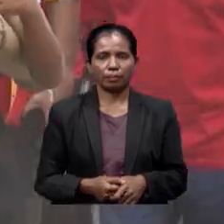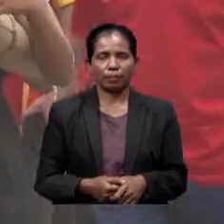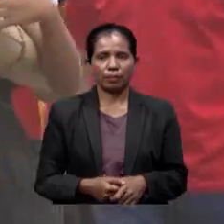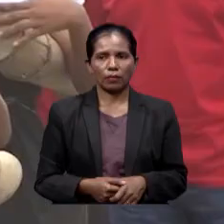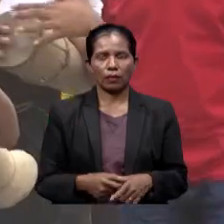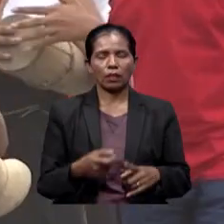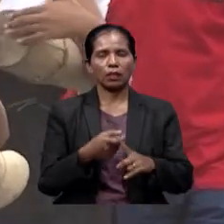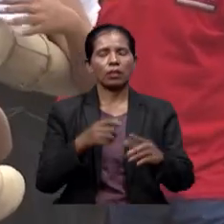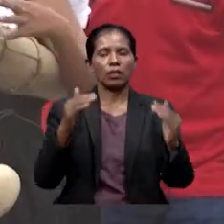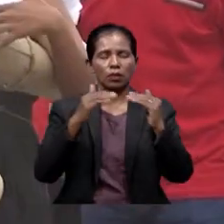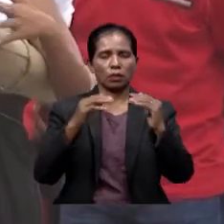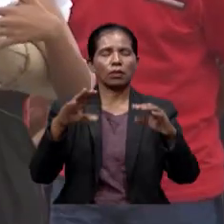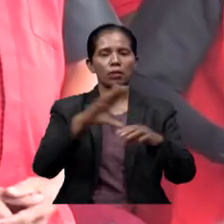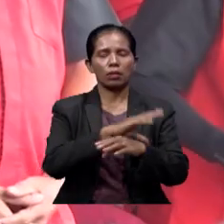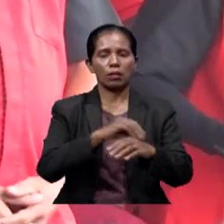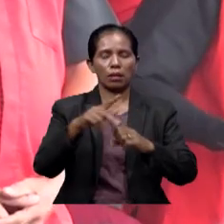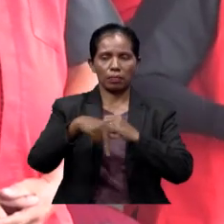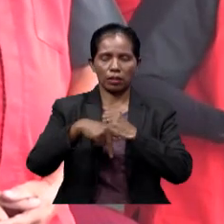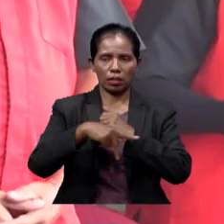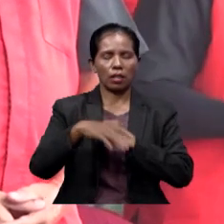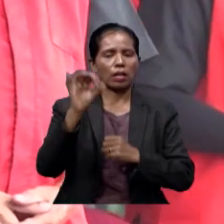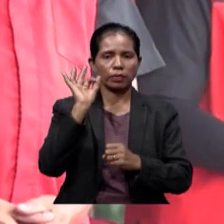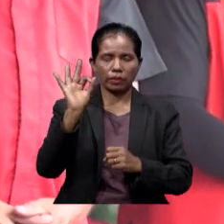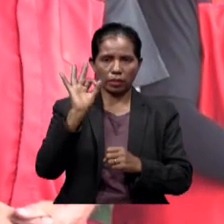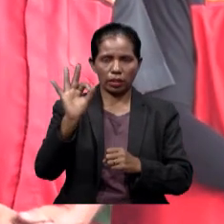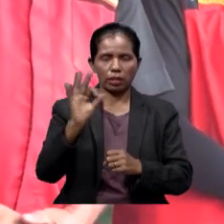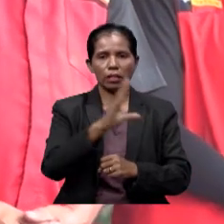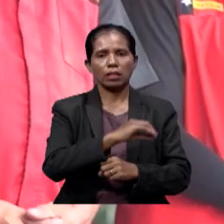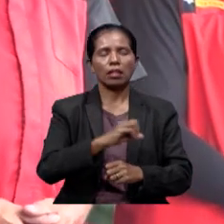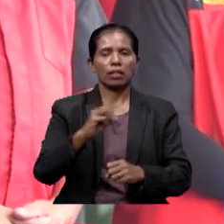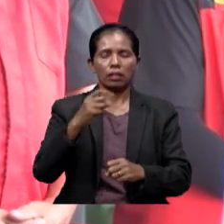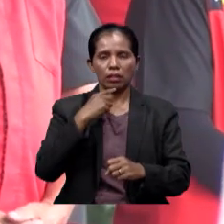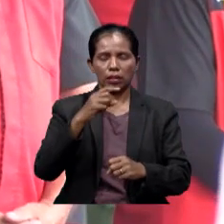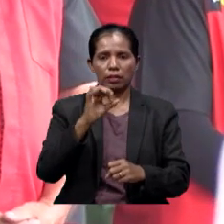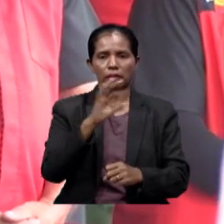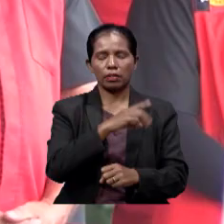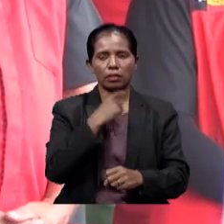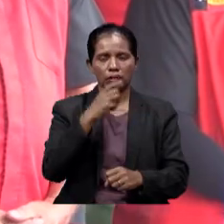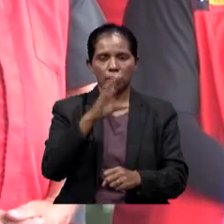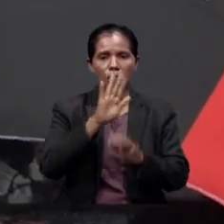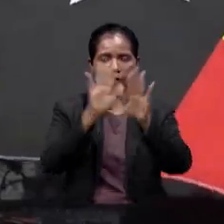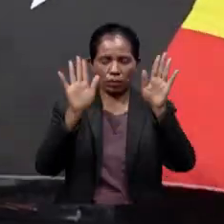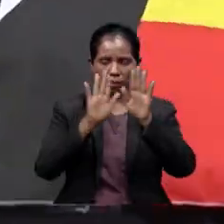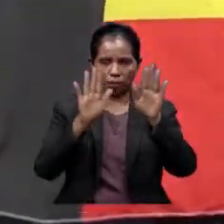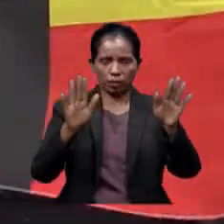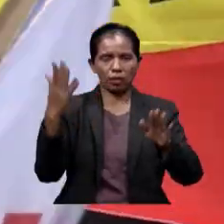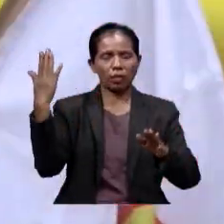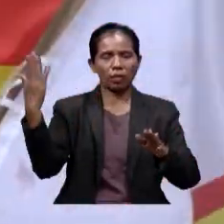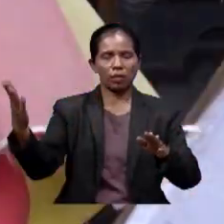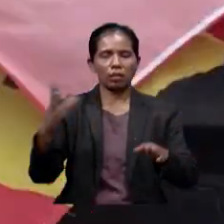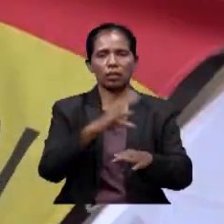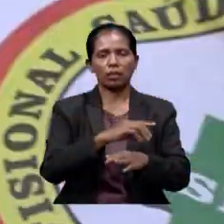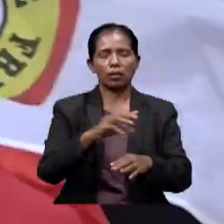Lehusi comício campanha eleitoral Partido Frente Revolucionário Timor-Leste Independente ca Fretilin Domingone e a Campo Futebol